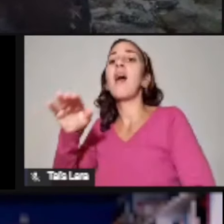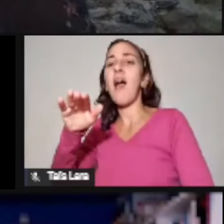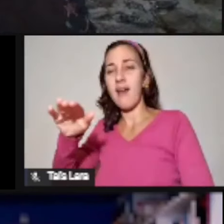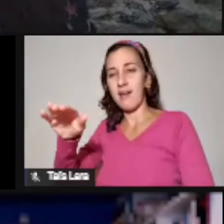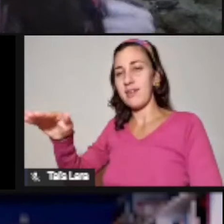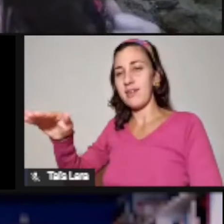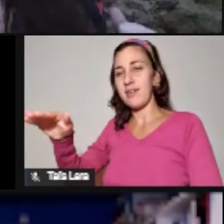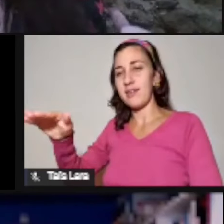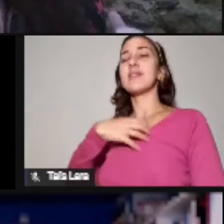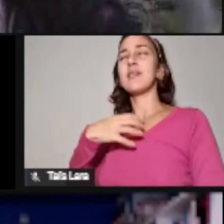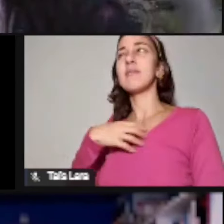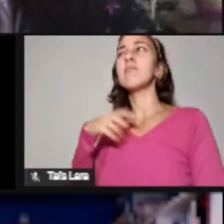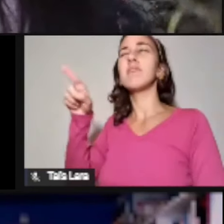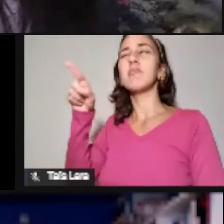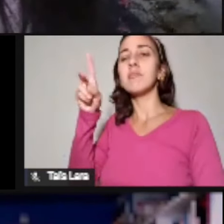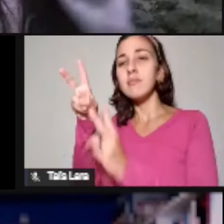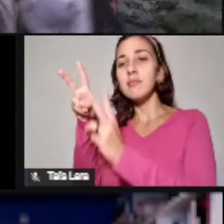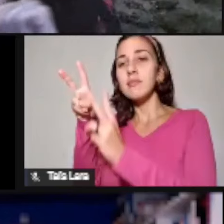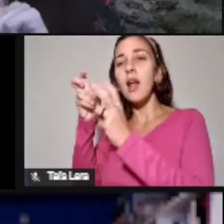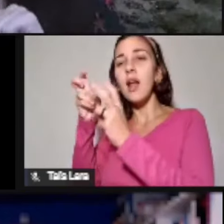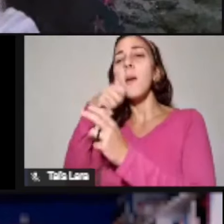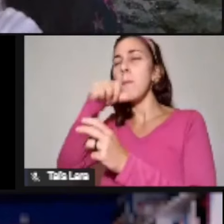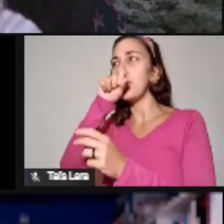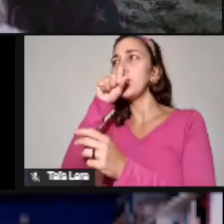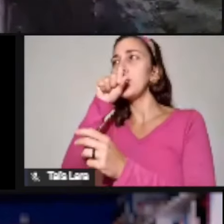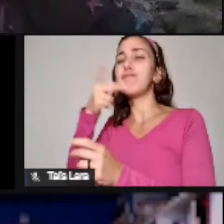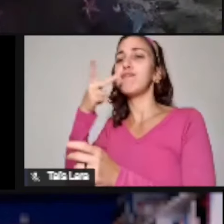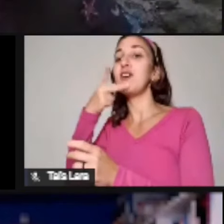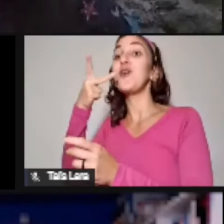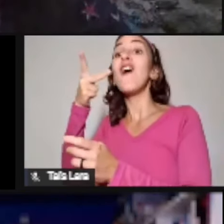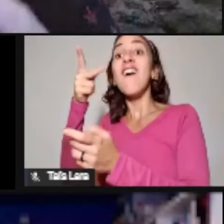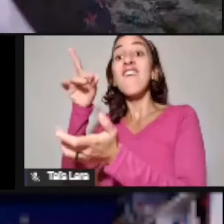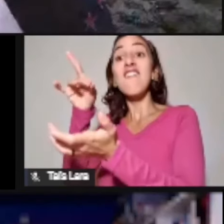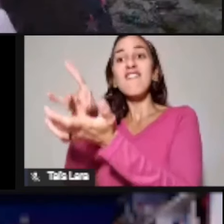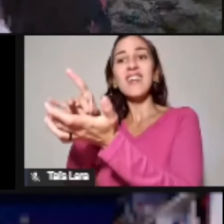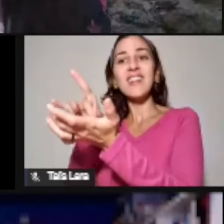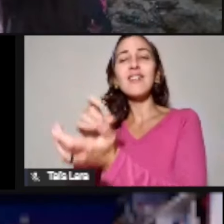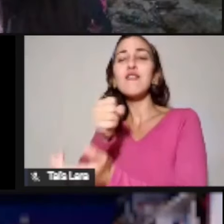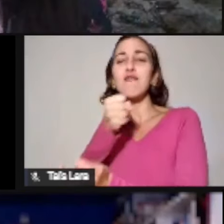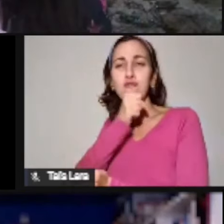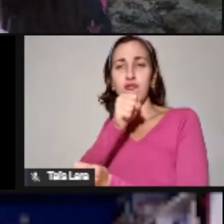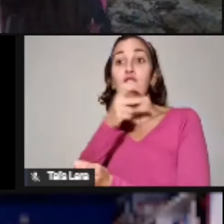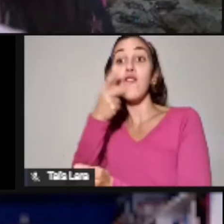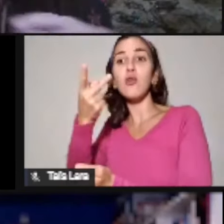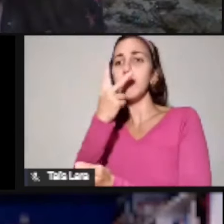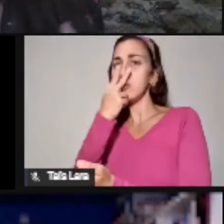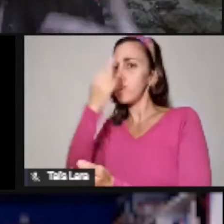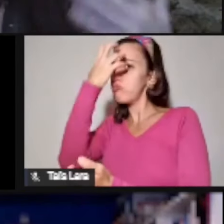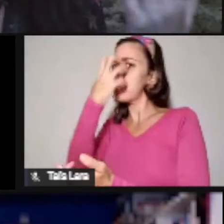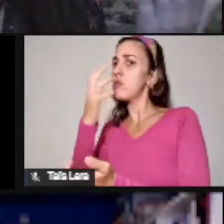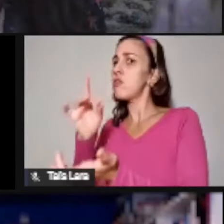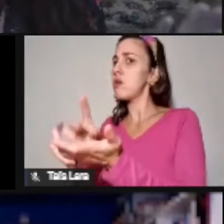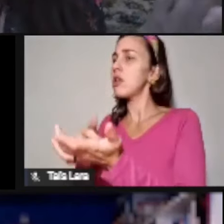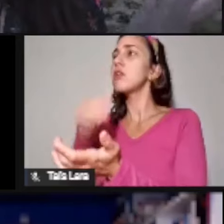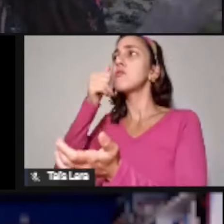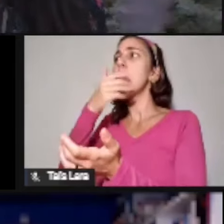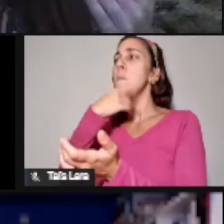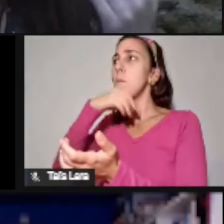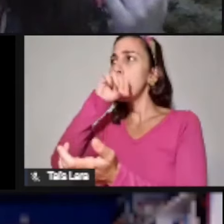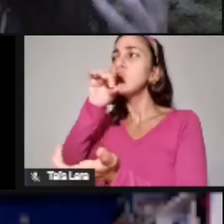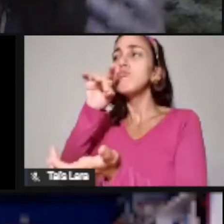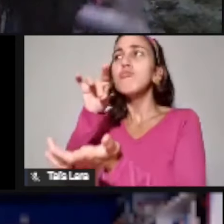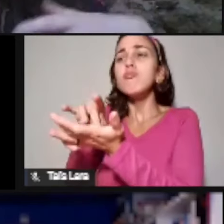mãe cumpre o que ela falou, o pai cumpre o que prometeu, a vovó realmente estava falando sério. E quando a gente pode ensinar